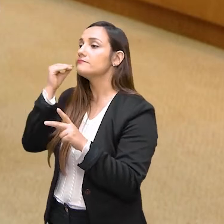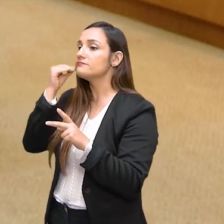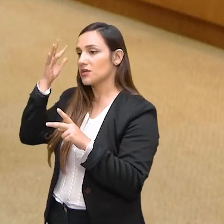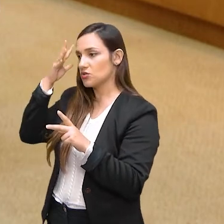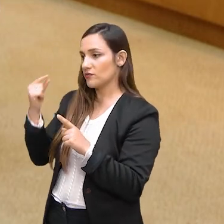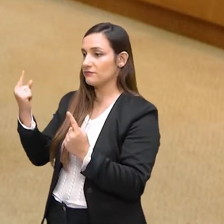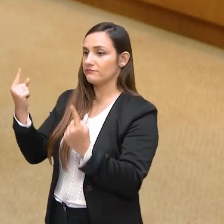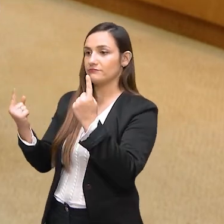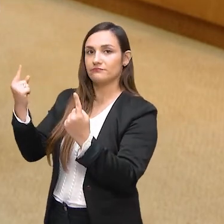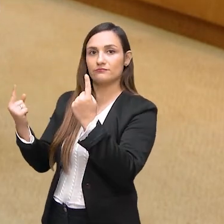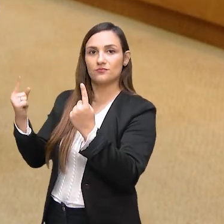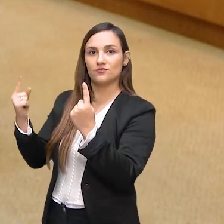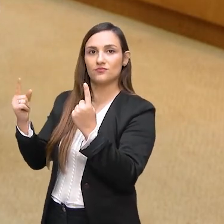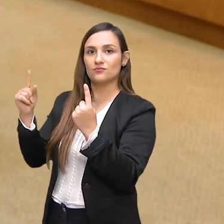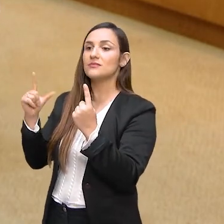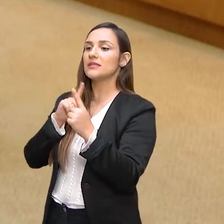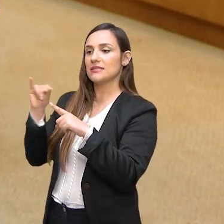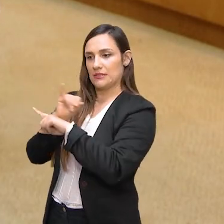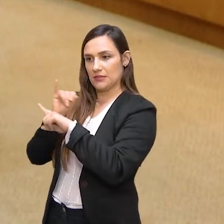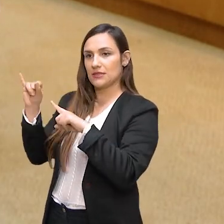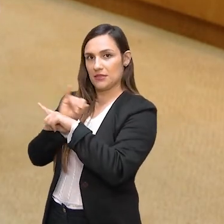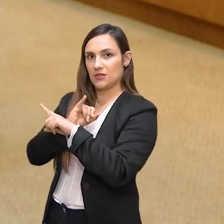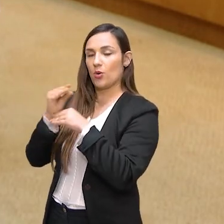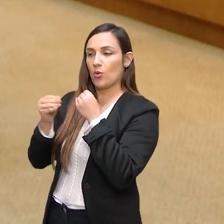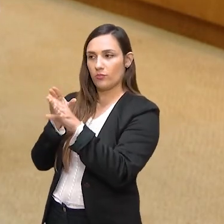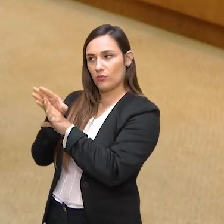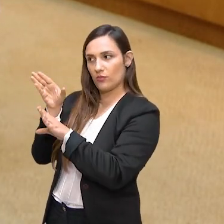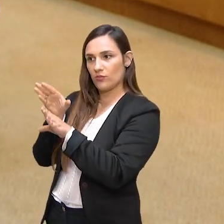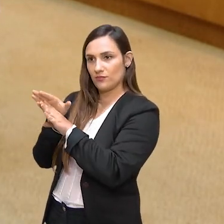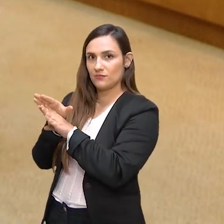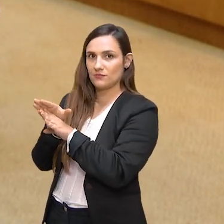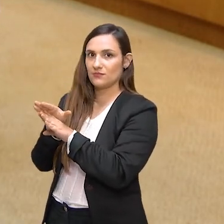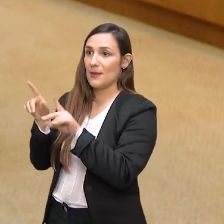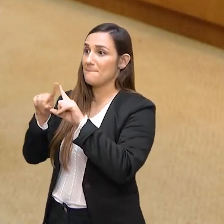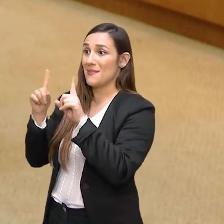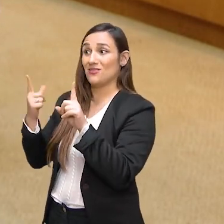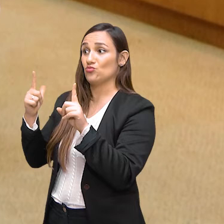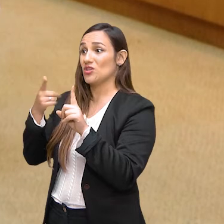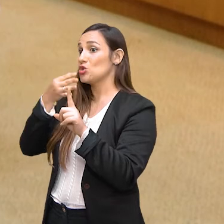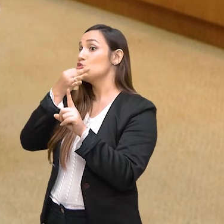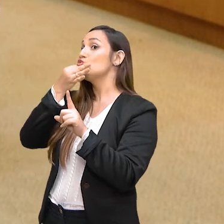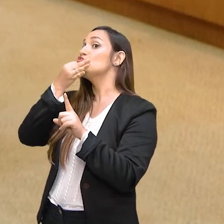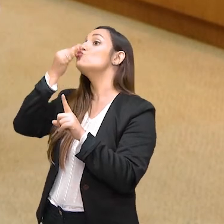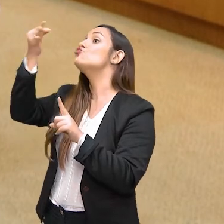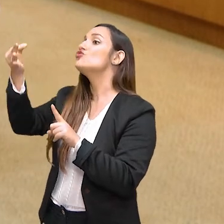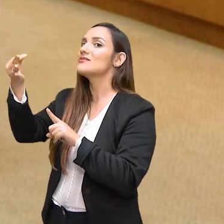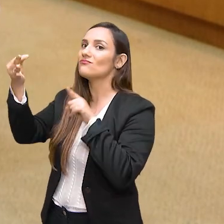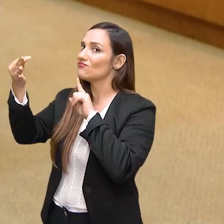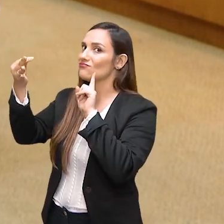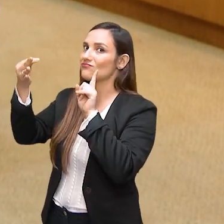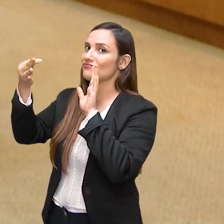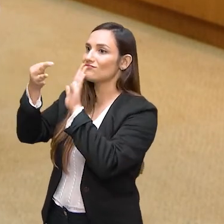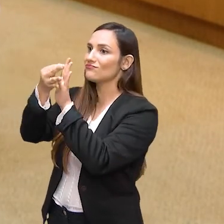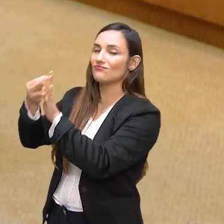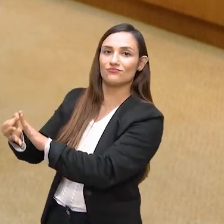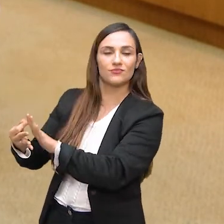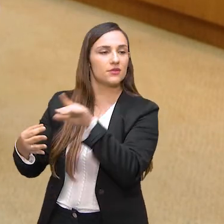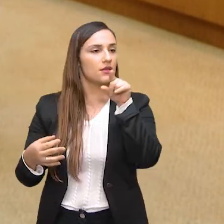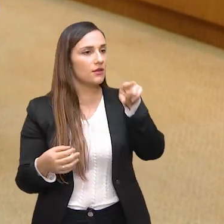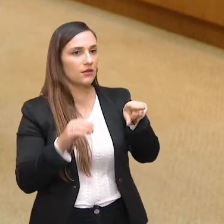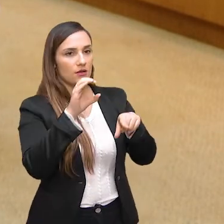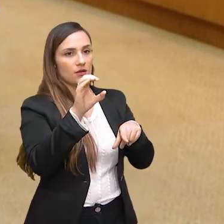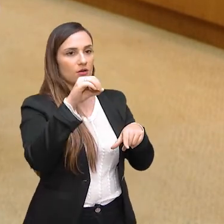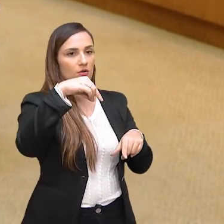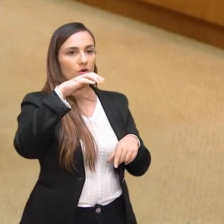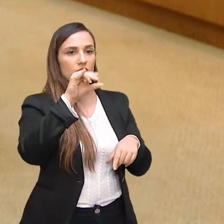um problema de comunicação. Então, o mediador tem técnicas todas, mas o mediador não aponta soluções. Já na conciliação, ela